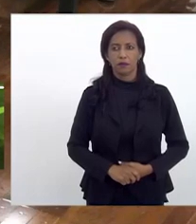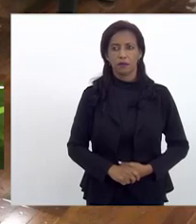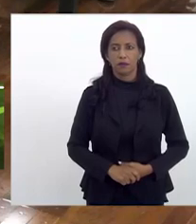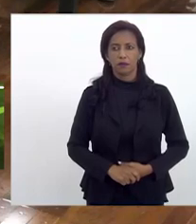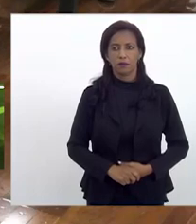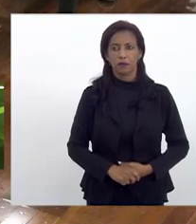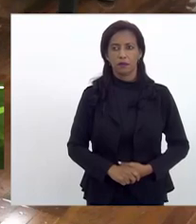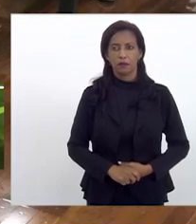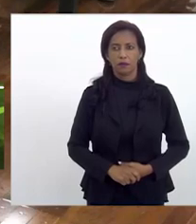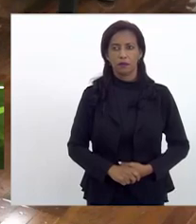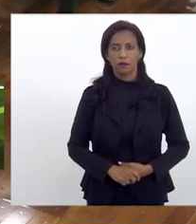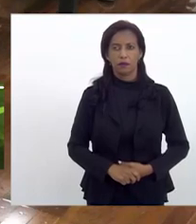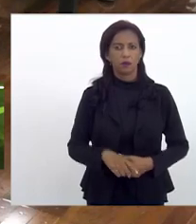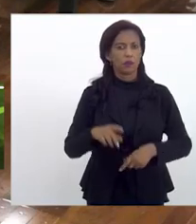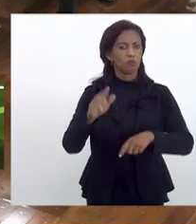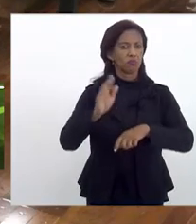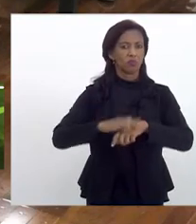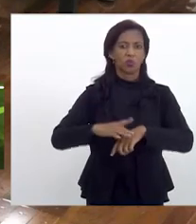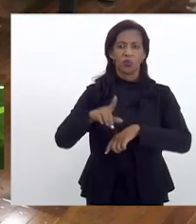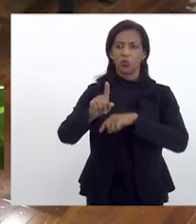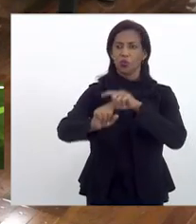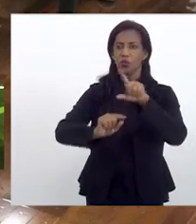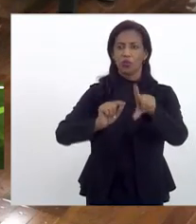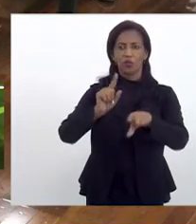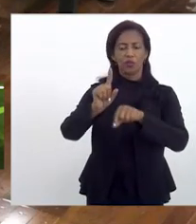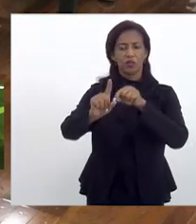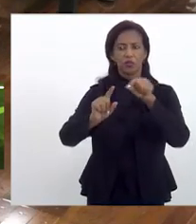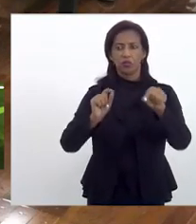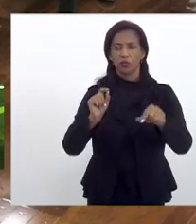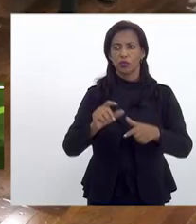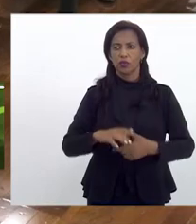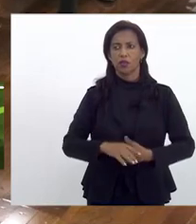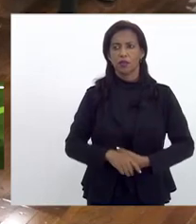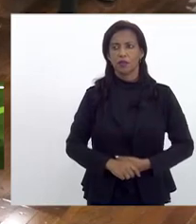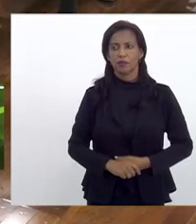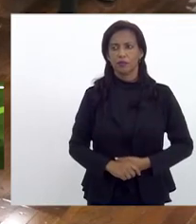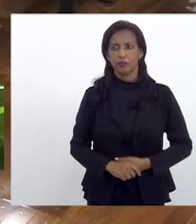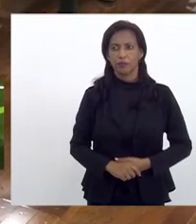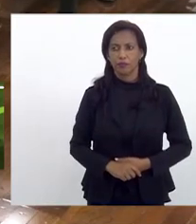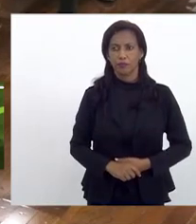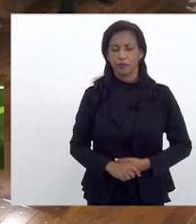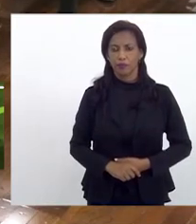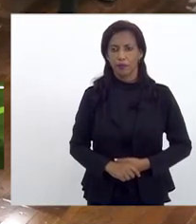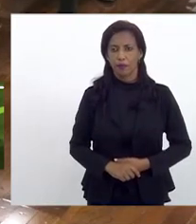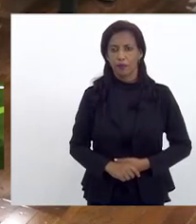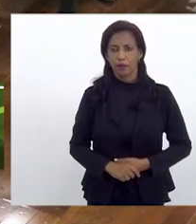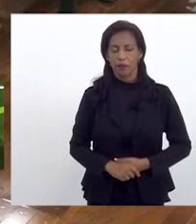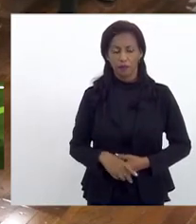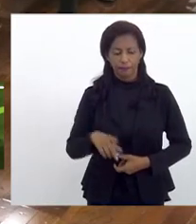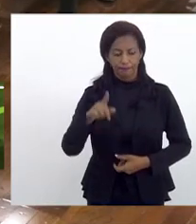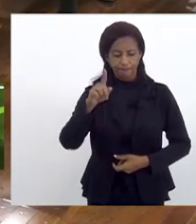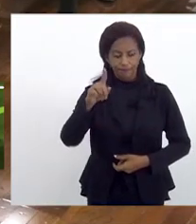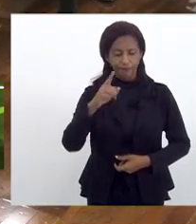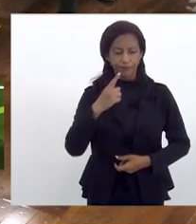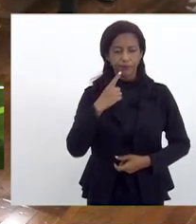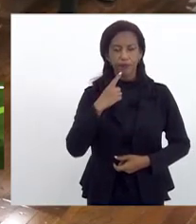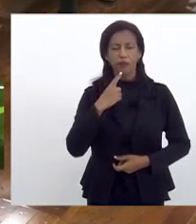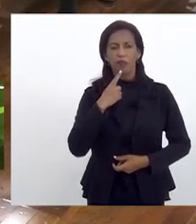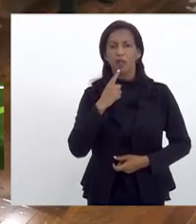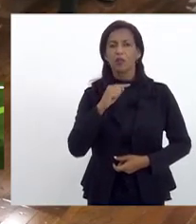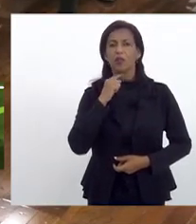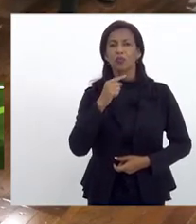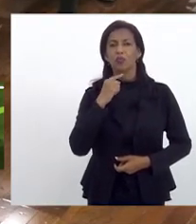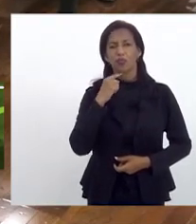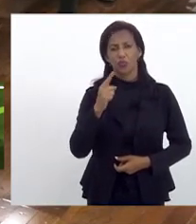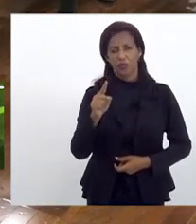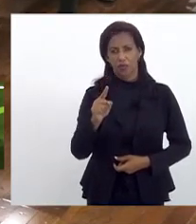O que vocês definiram A gente Presidente Desculpa Teve um ponto Do projeto anterior Que eu queria destacar Uma dúvida ainda